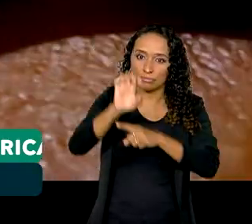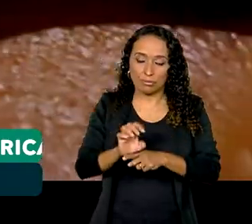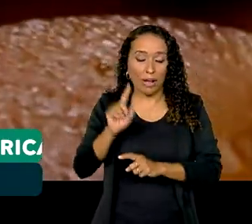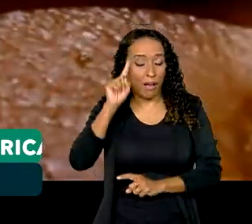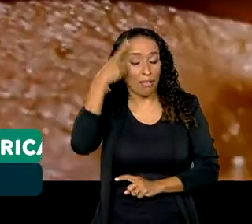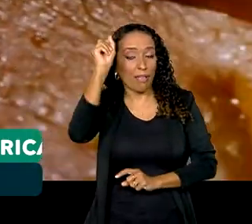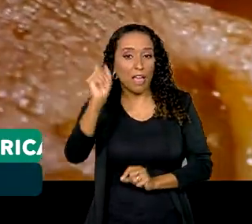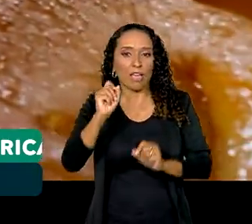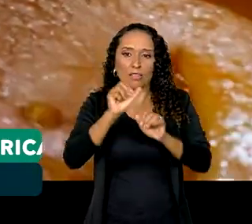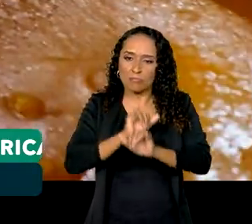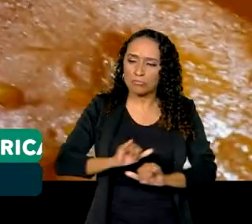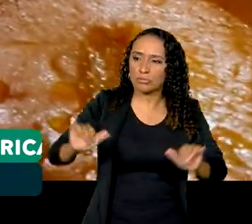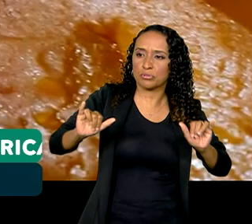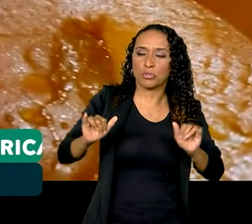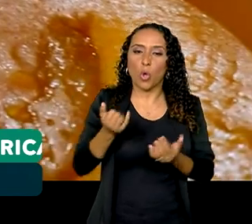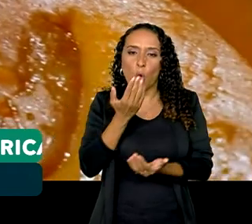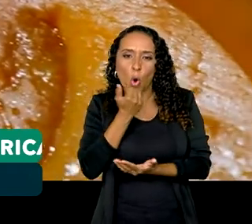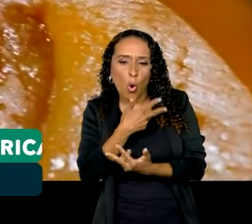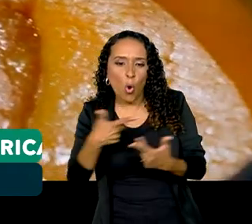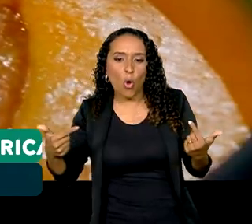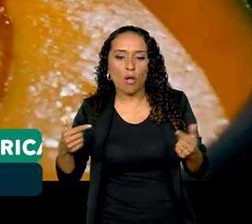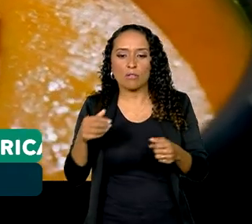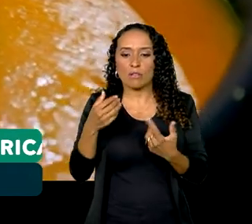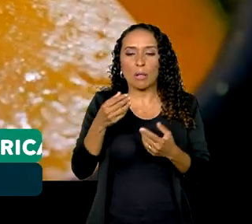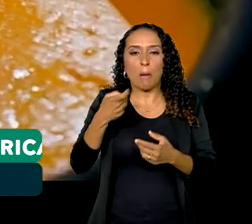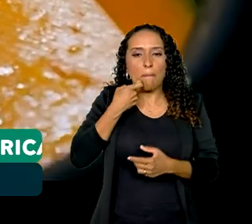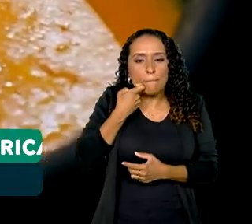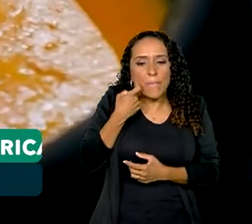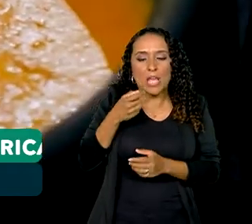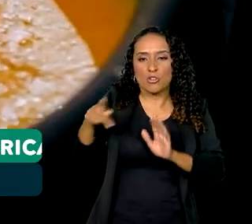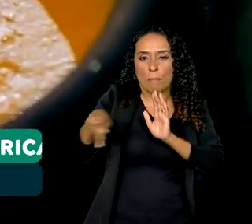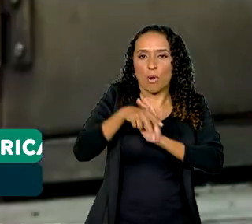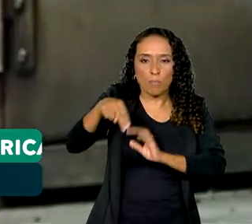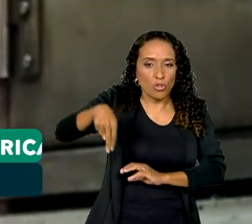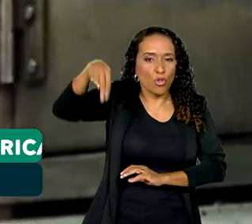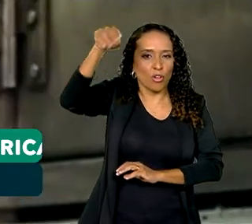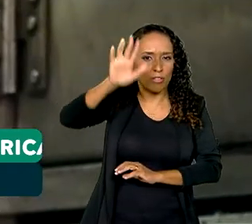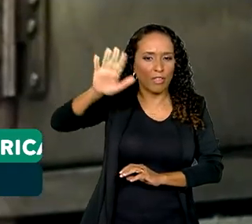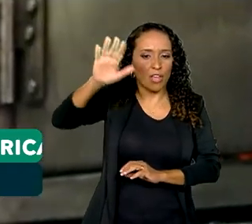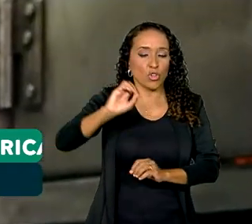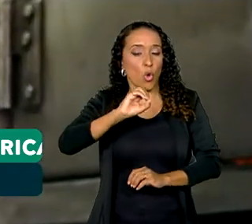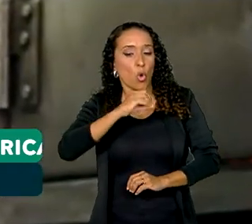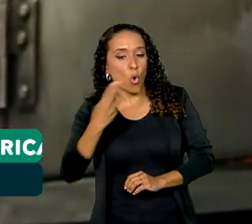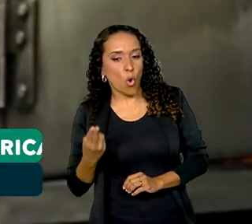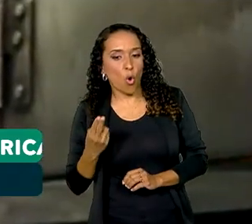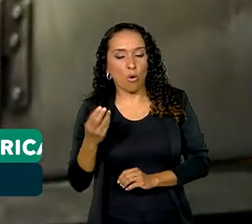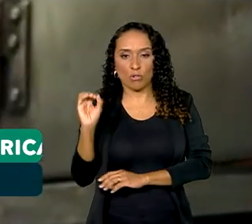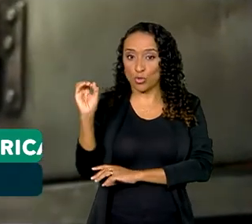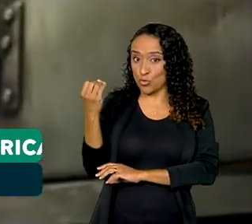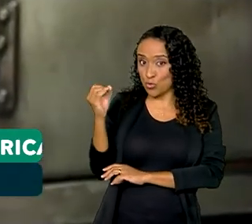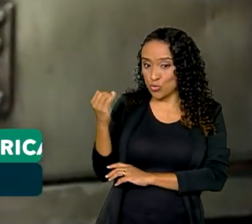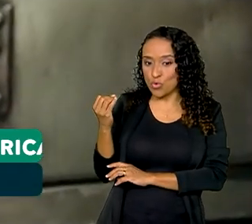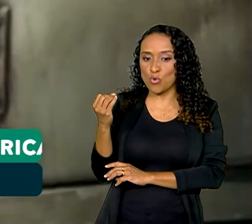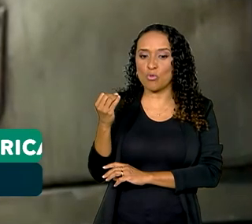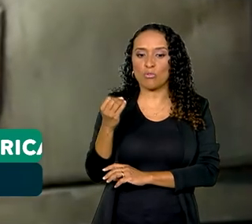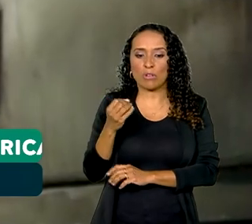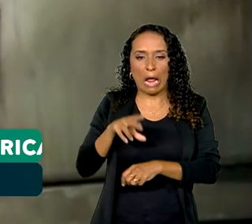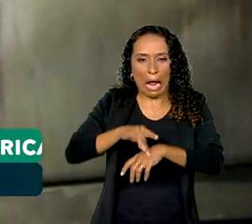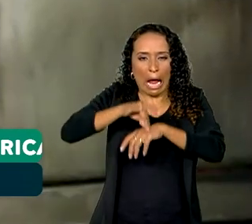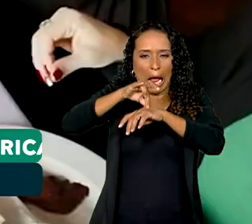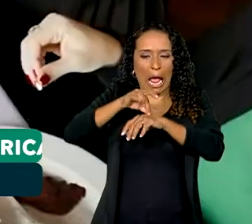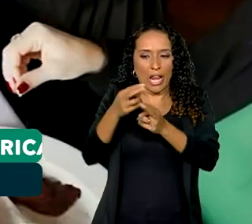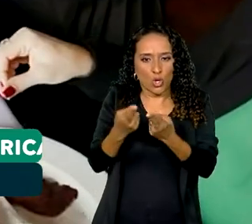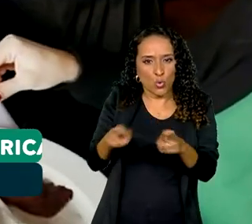é divulgar pratos como a moqueca de cimo natural do Nordeste ou a receita Gaúcha de picanha na